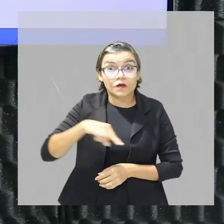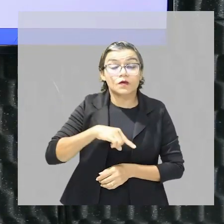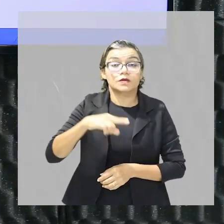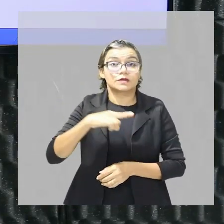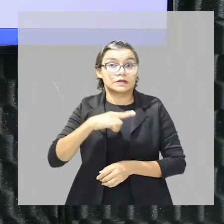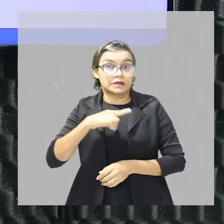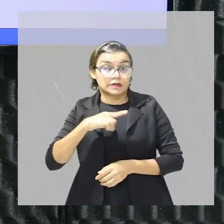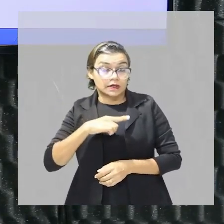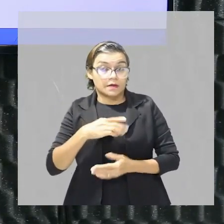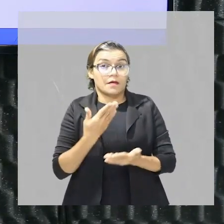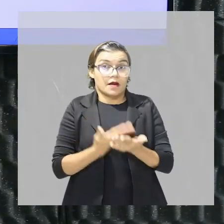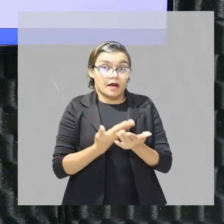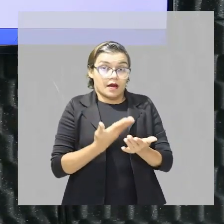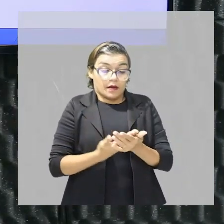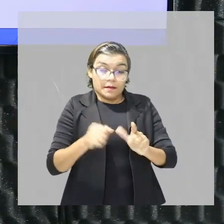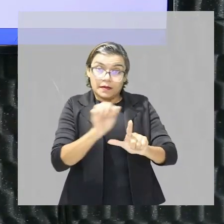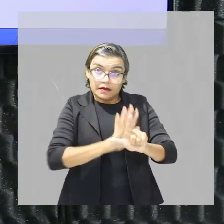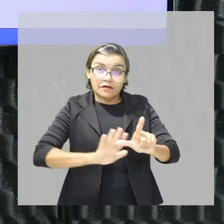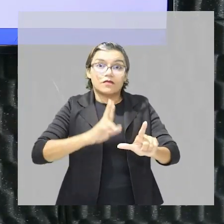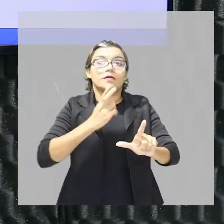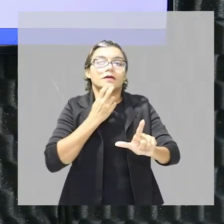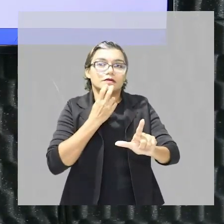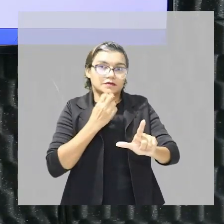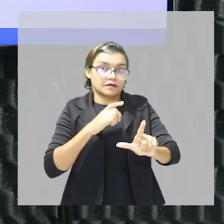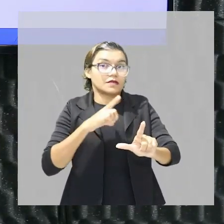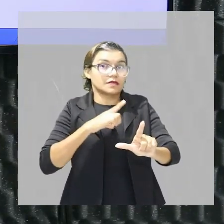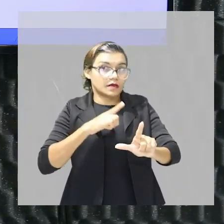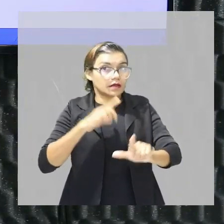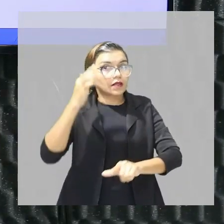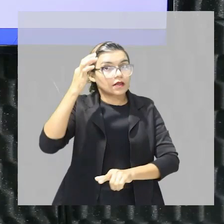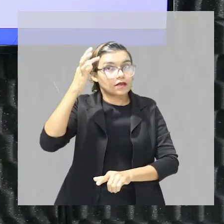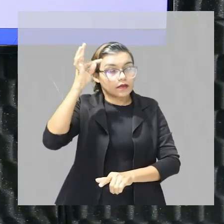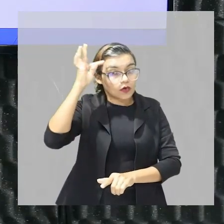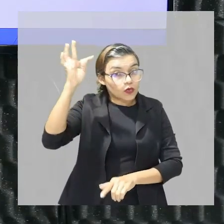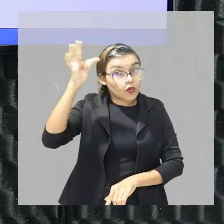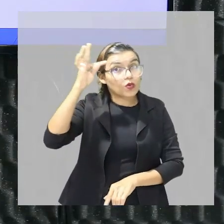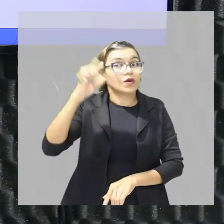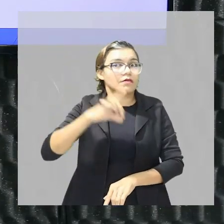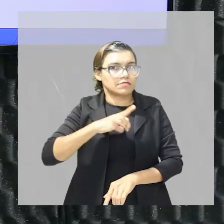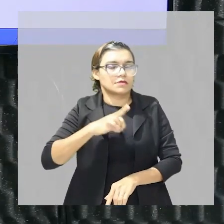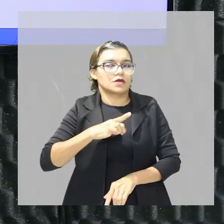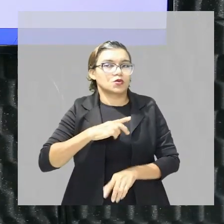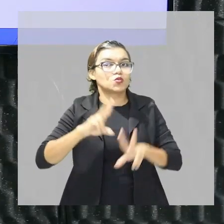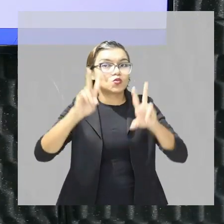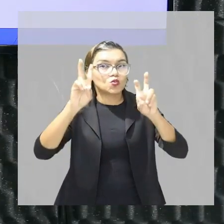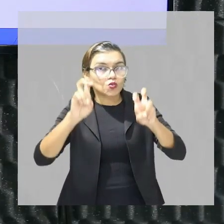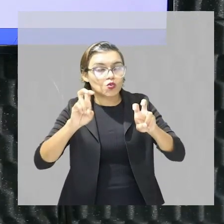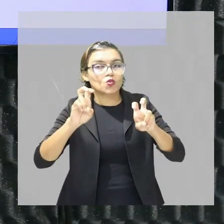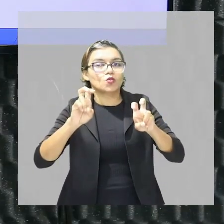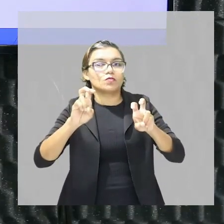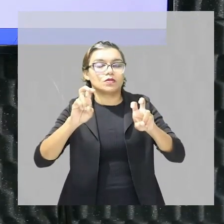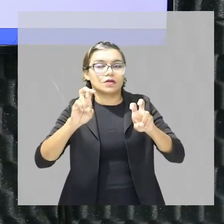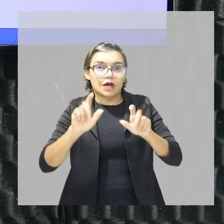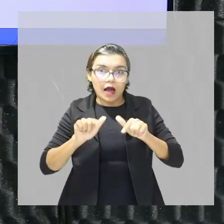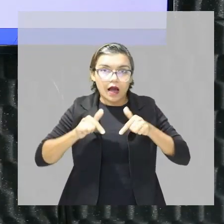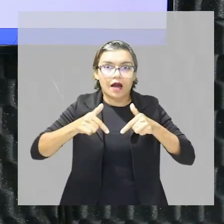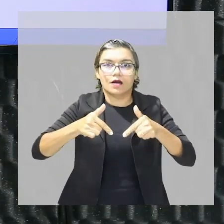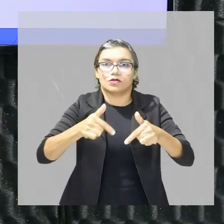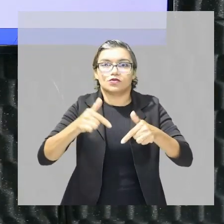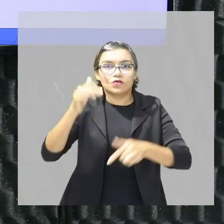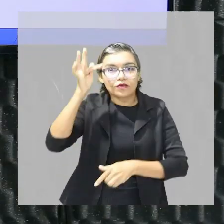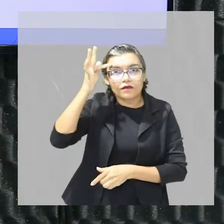uma aula que na plataforma Gonçalves Dias teórica muito legal sobre este elemento aqui atitude filosófica